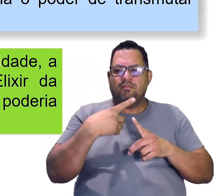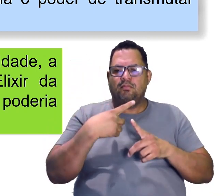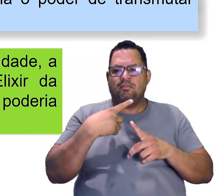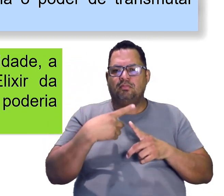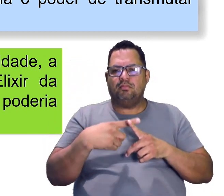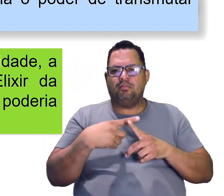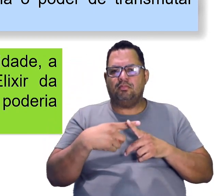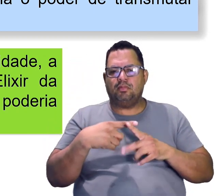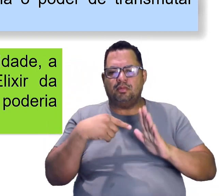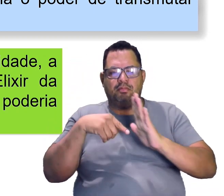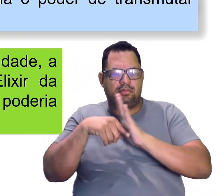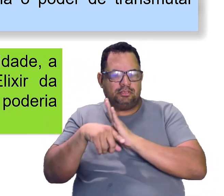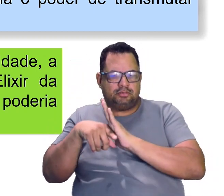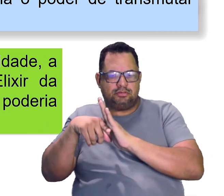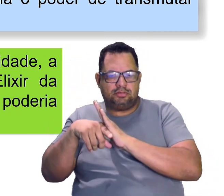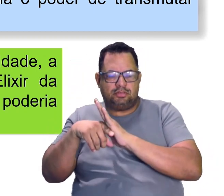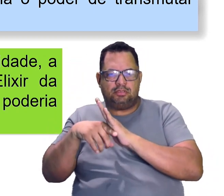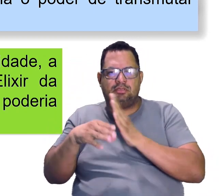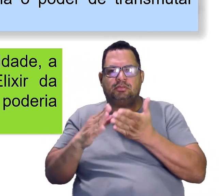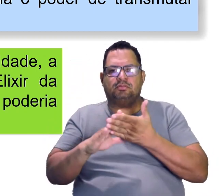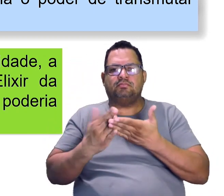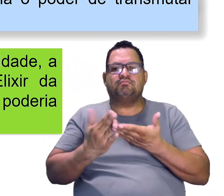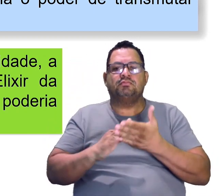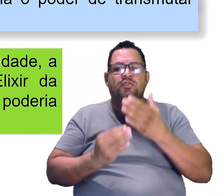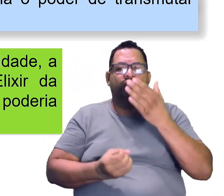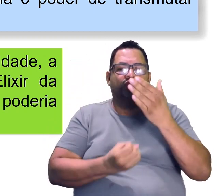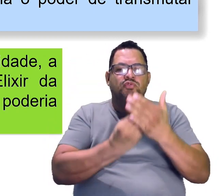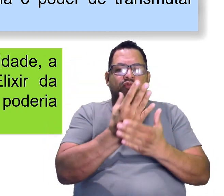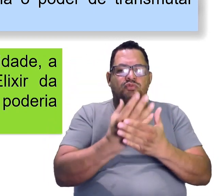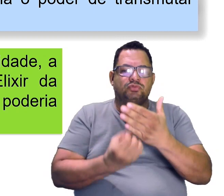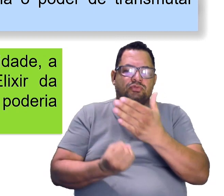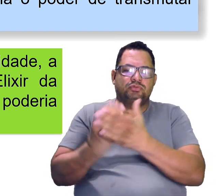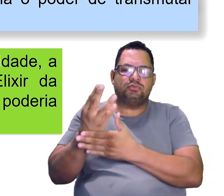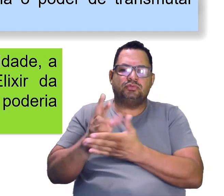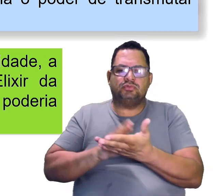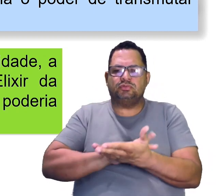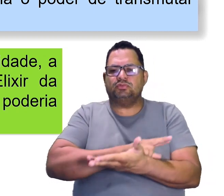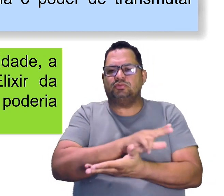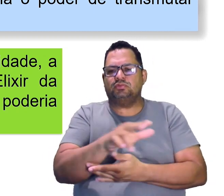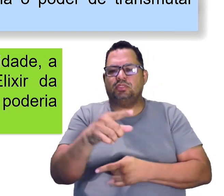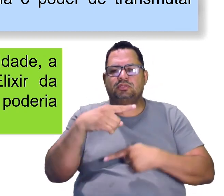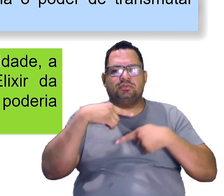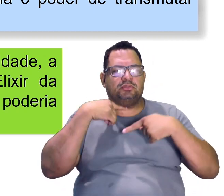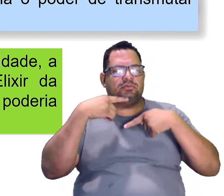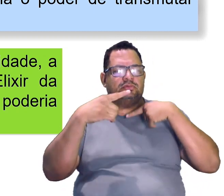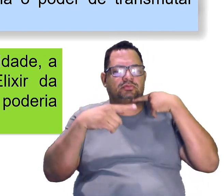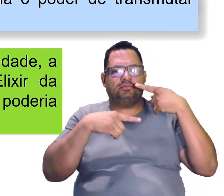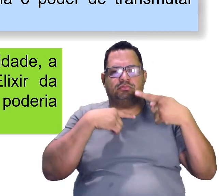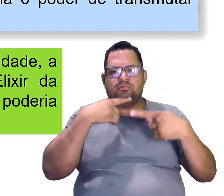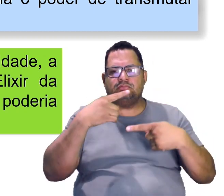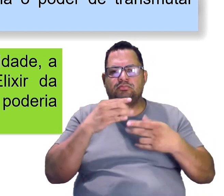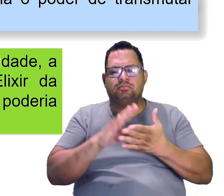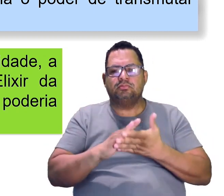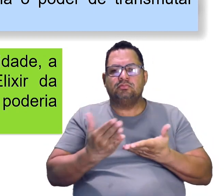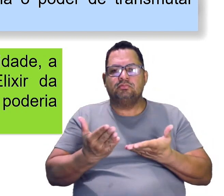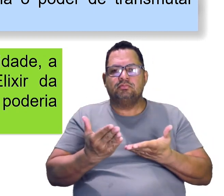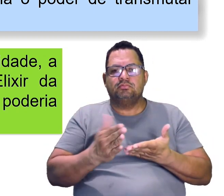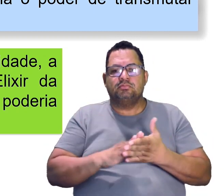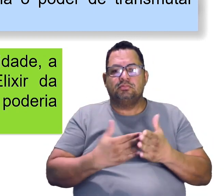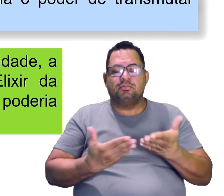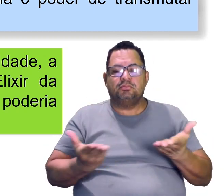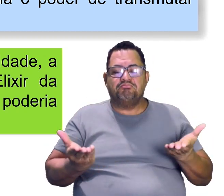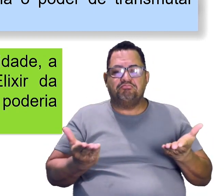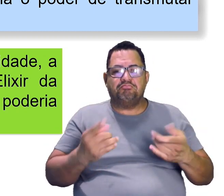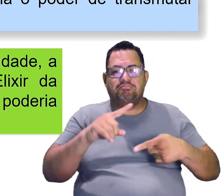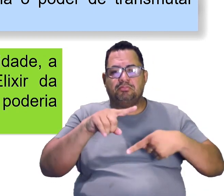procurava descobrir fatos, mais os fatos iam trazendo dúvidas. E aí, bom, é tanto que chegou-se